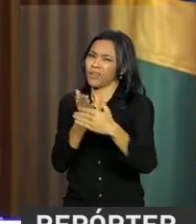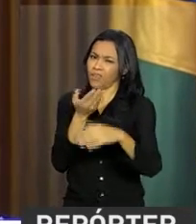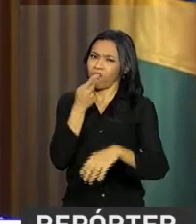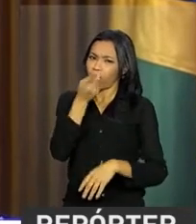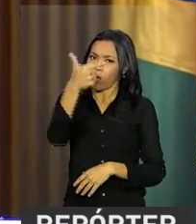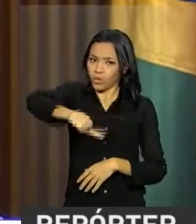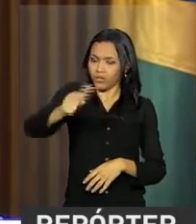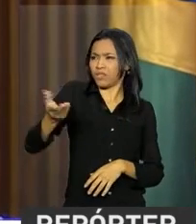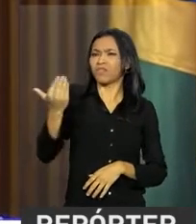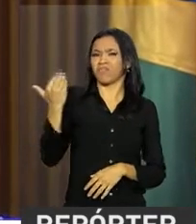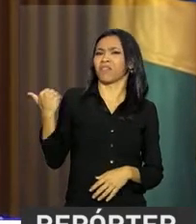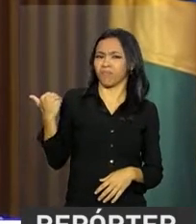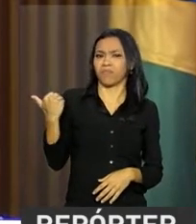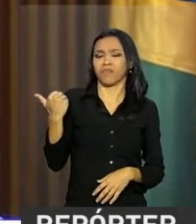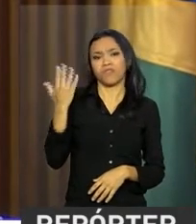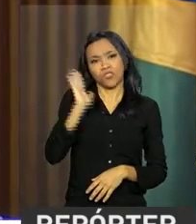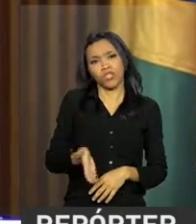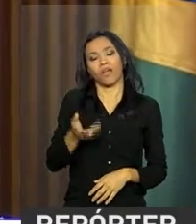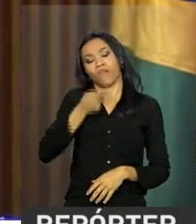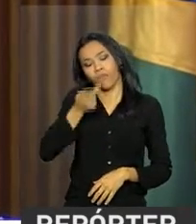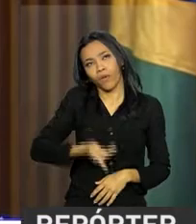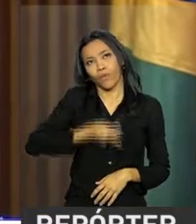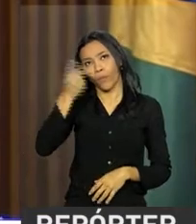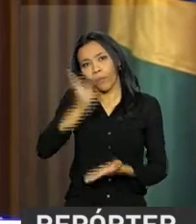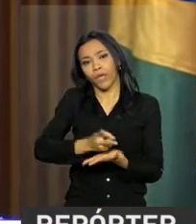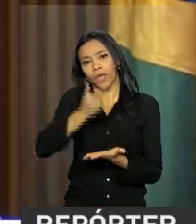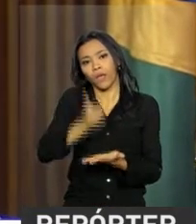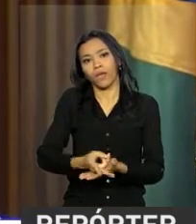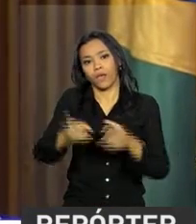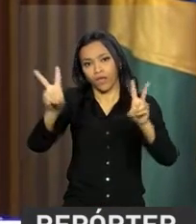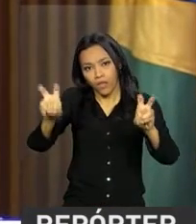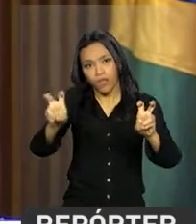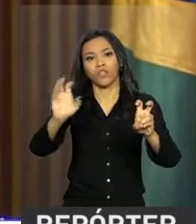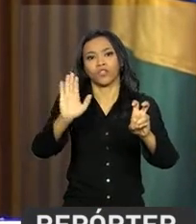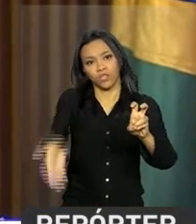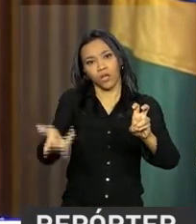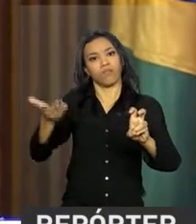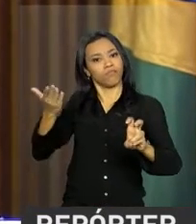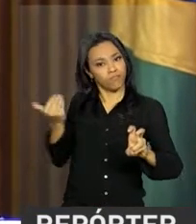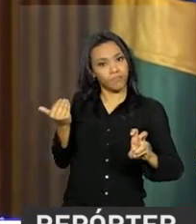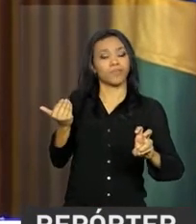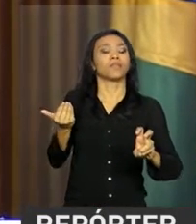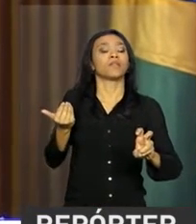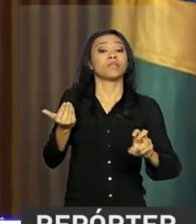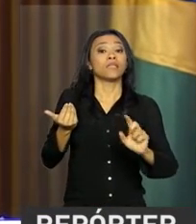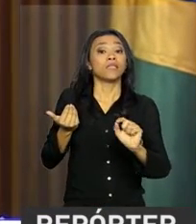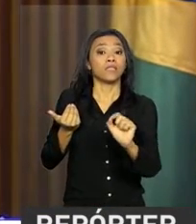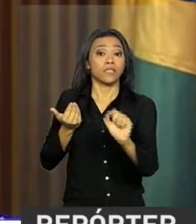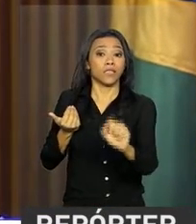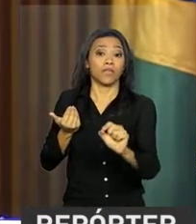se trabalhou nesse tema é nós próprios temos ao longo do tempo